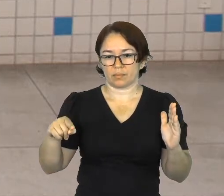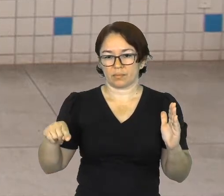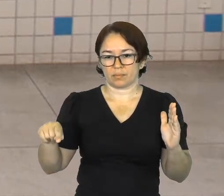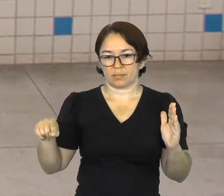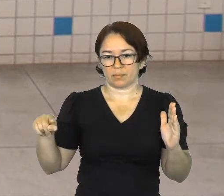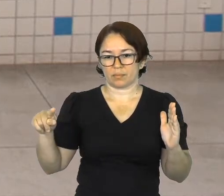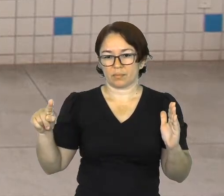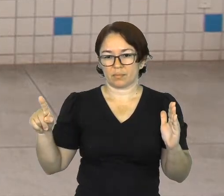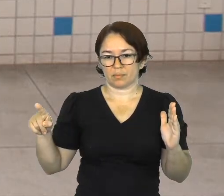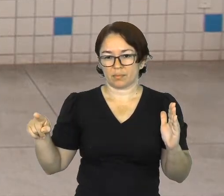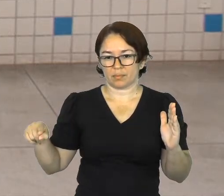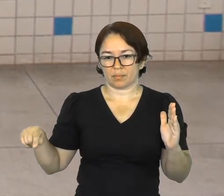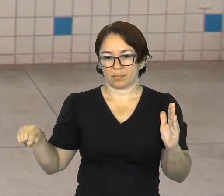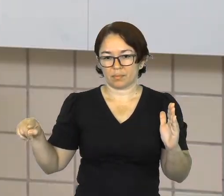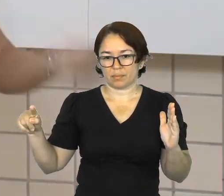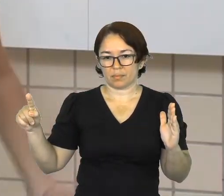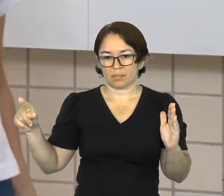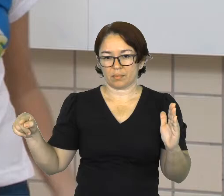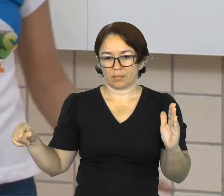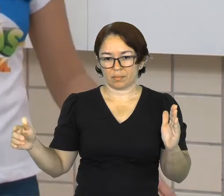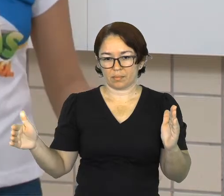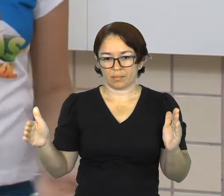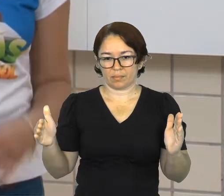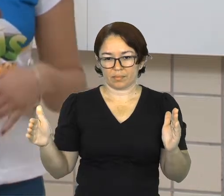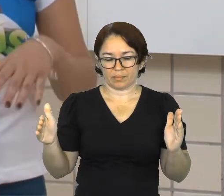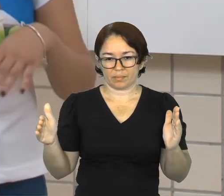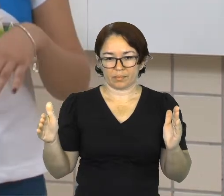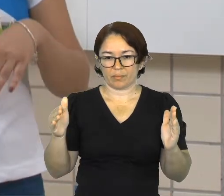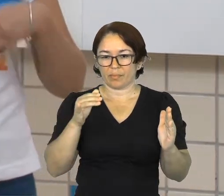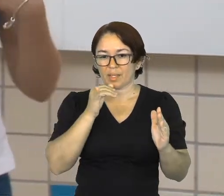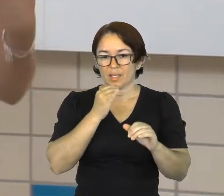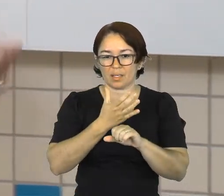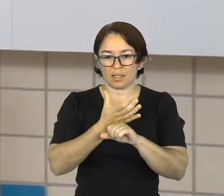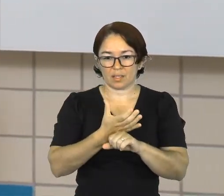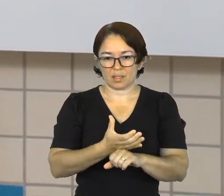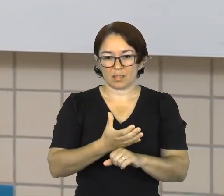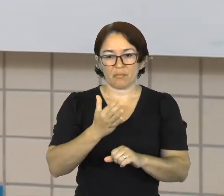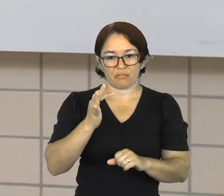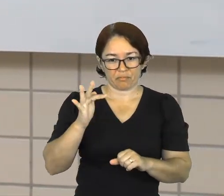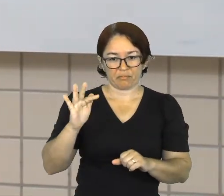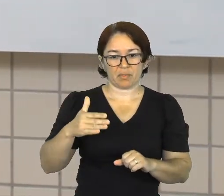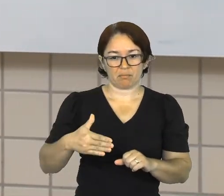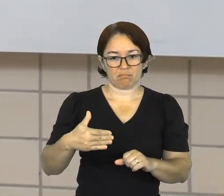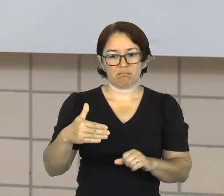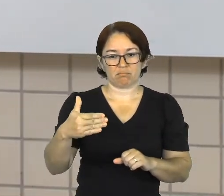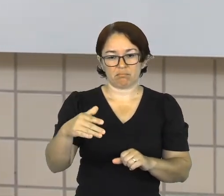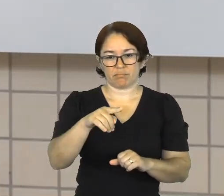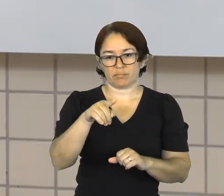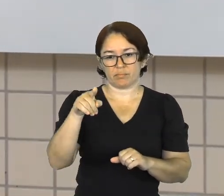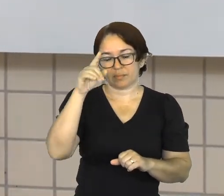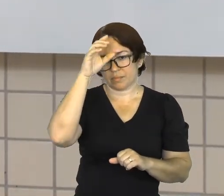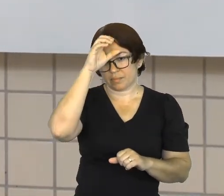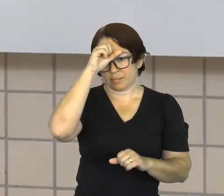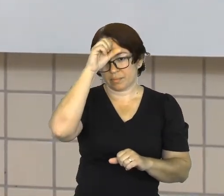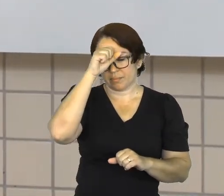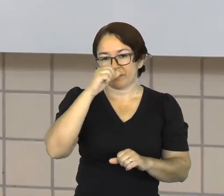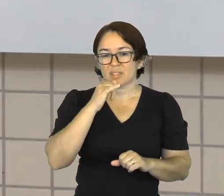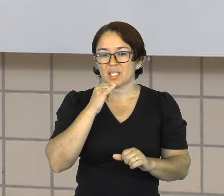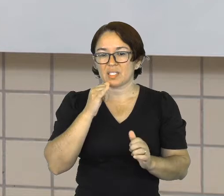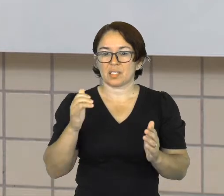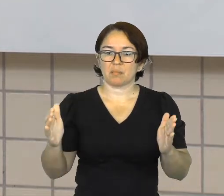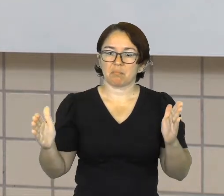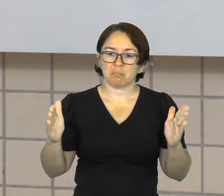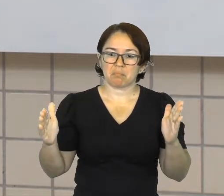determinada unidade de tempo. Na física, vocês vão aprender isso mais pra frente, né? Calcular o período e